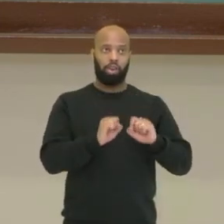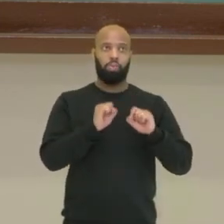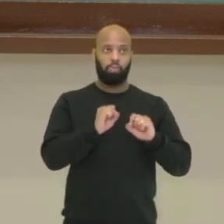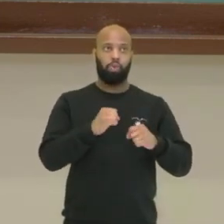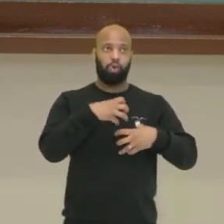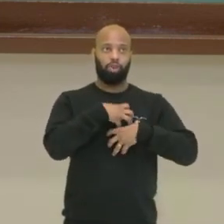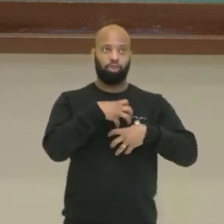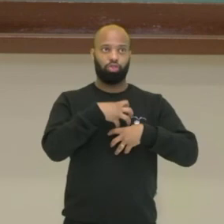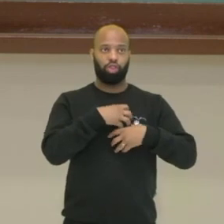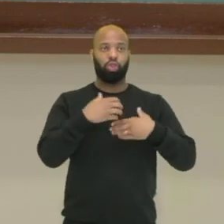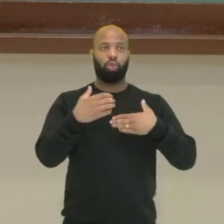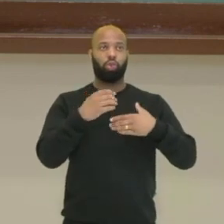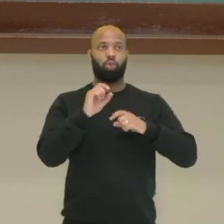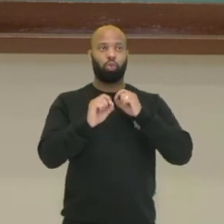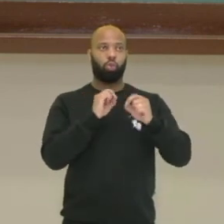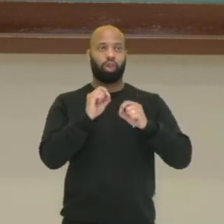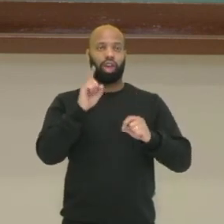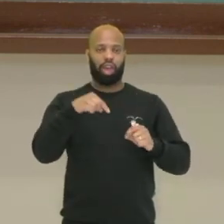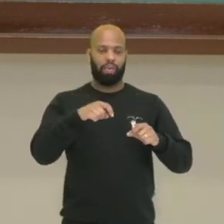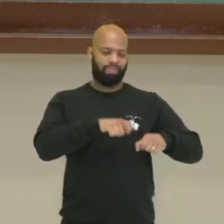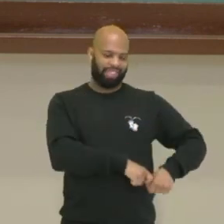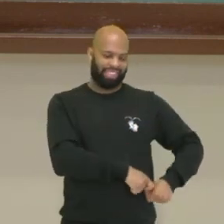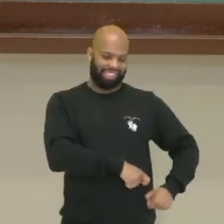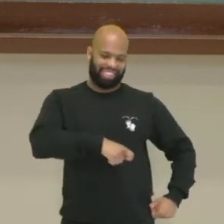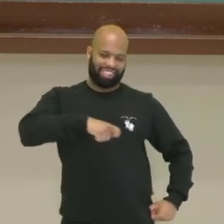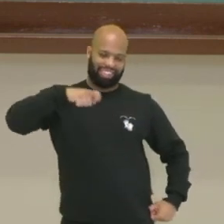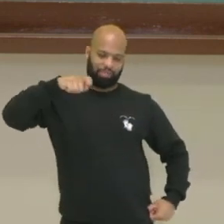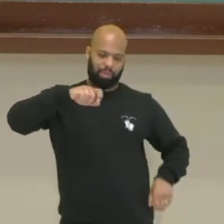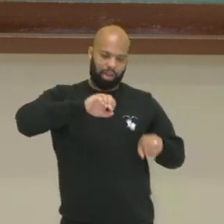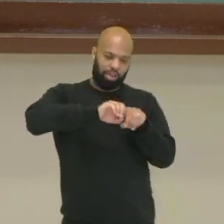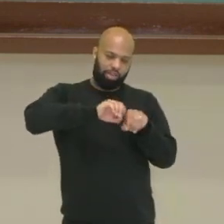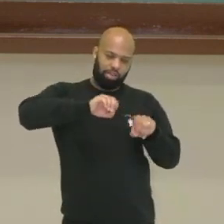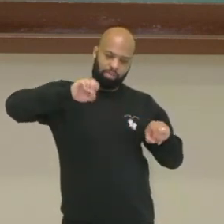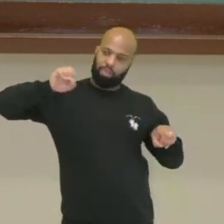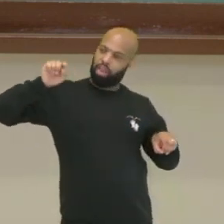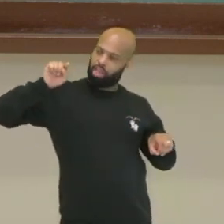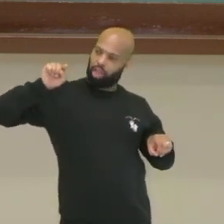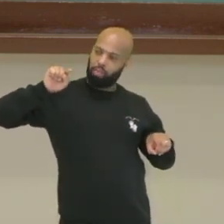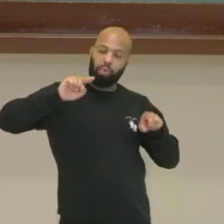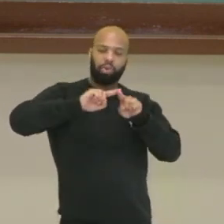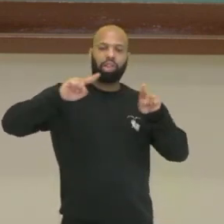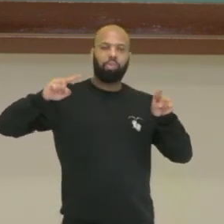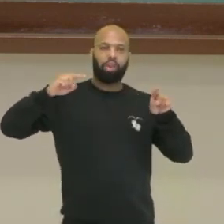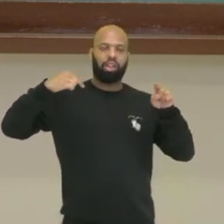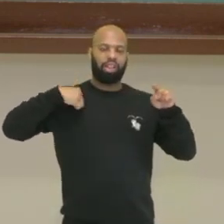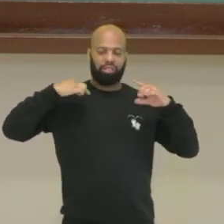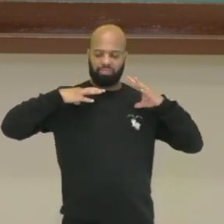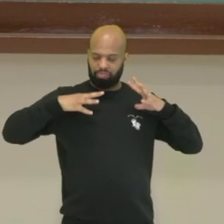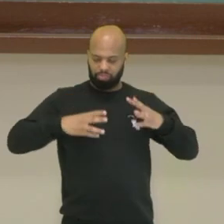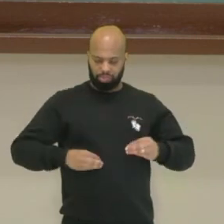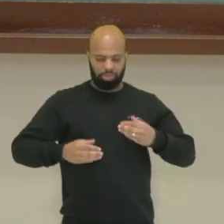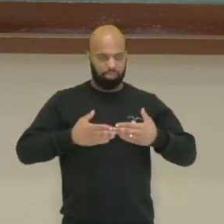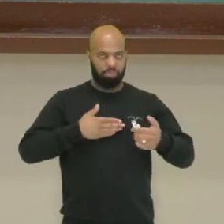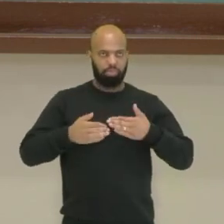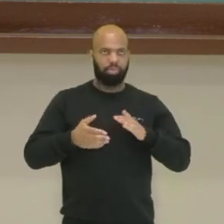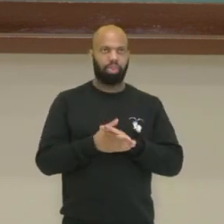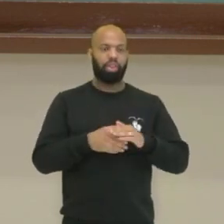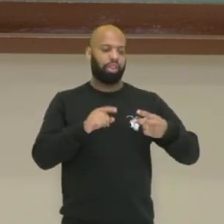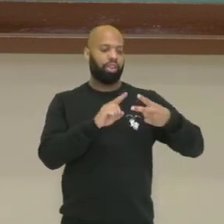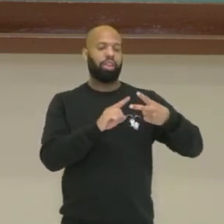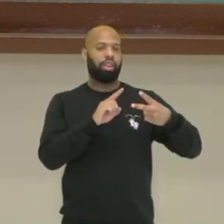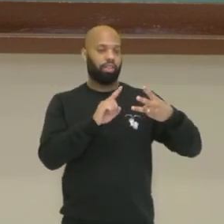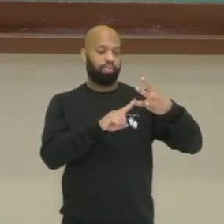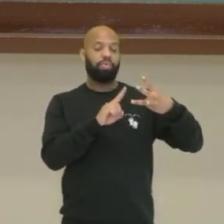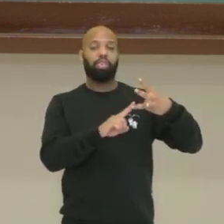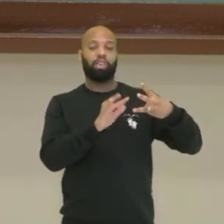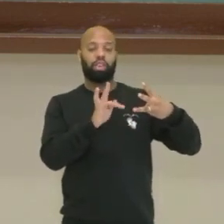adversário com a ponta, né, da espada, mas qualquer parte do corpo. O